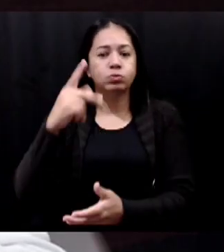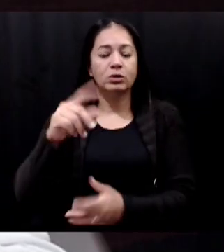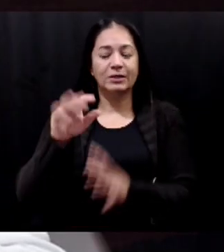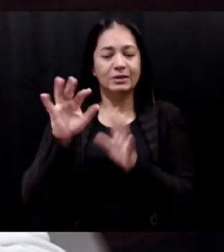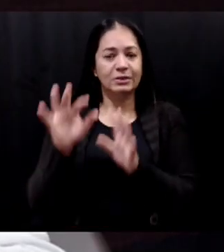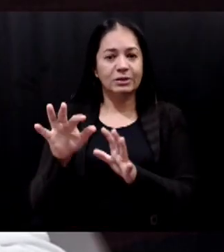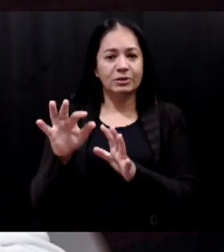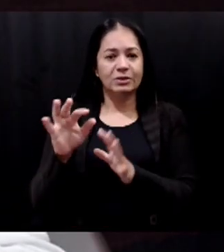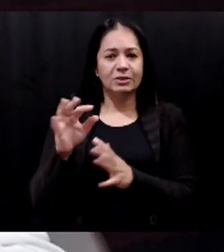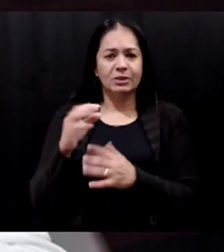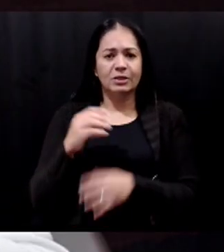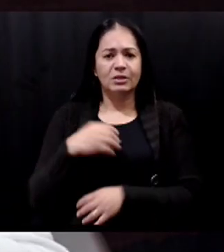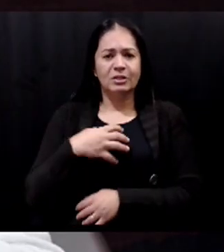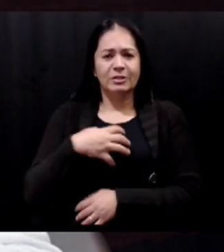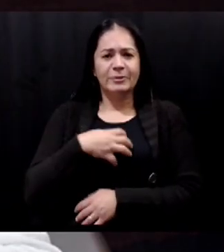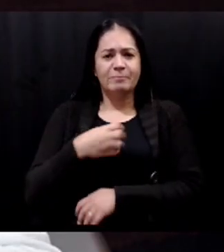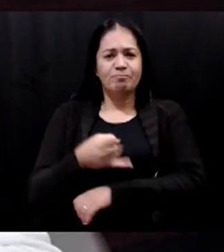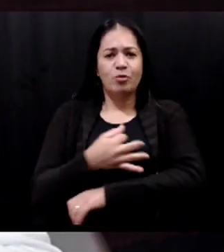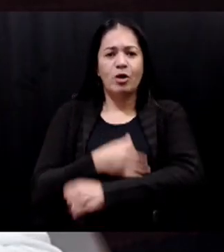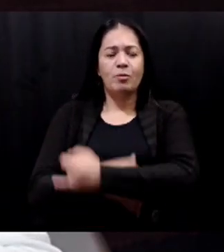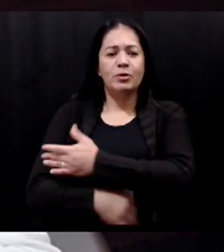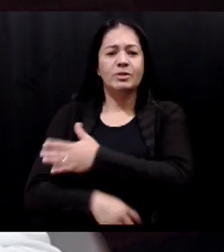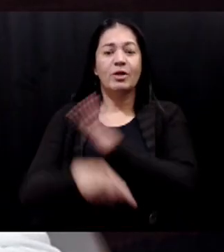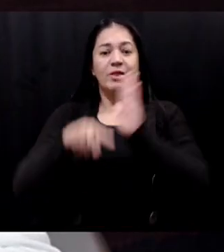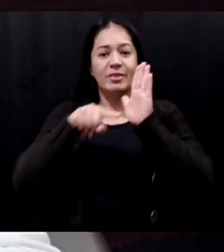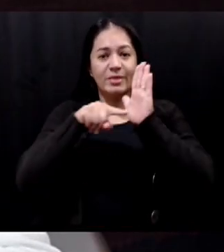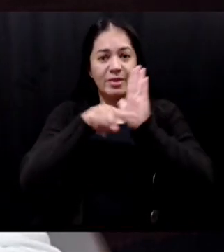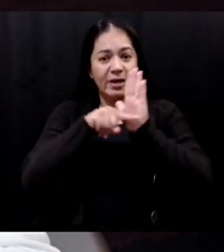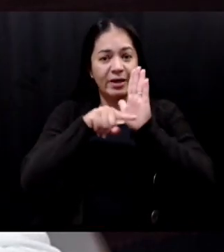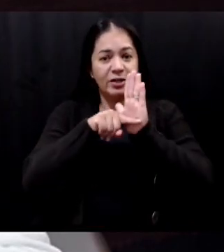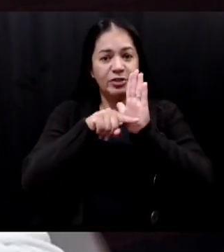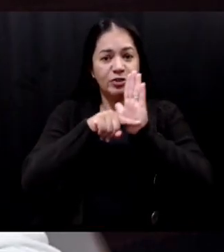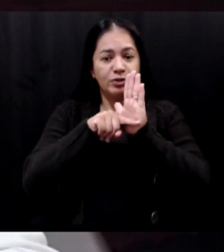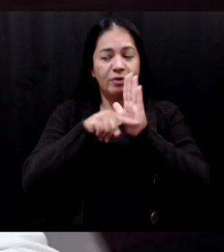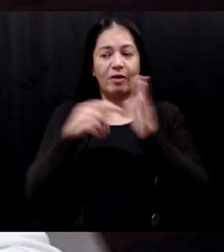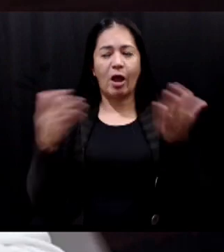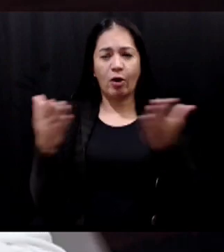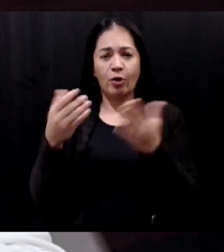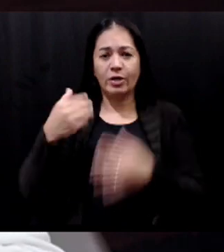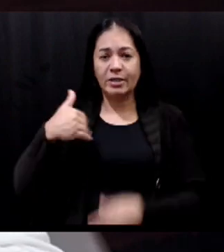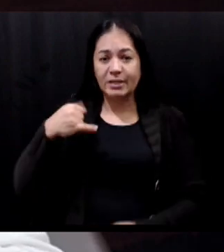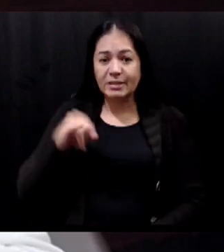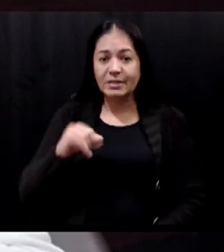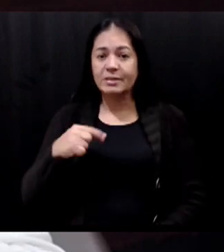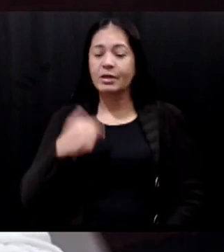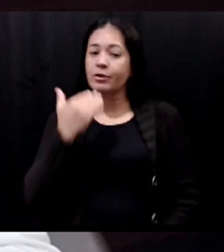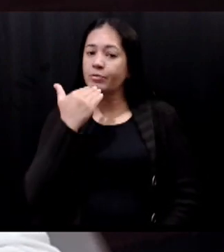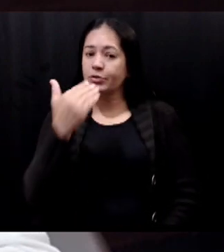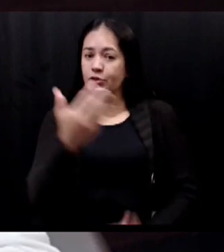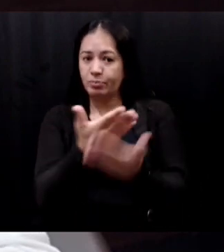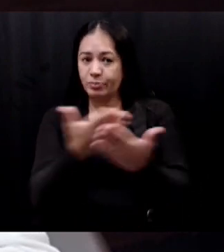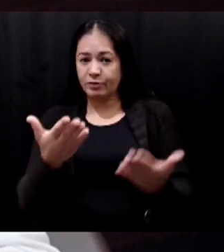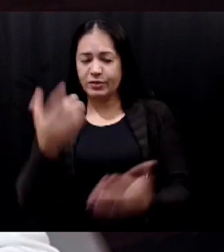emoção negativa. Agora, se eu pedir para você imaginar algo muito positivo, algo muito